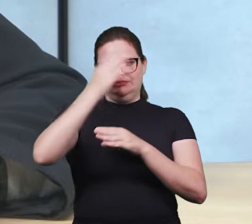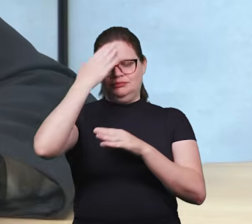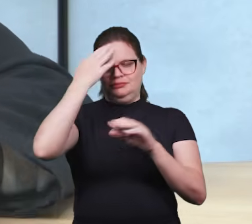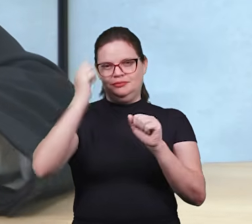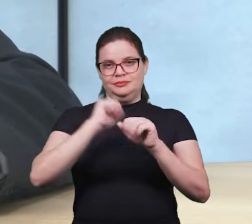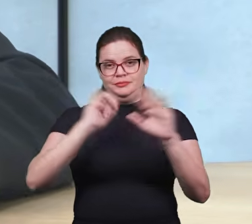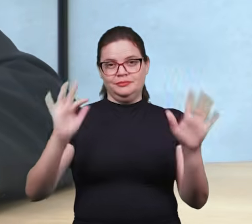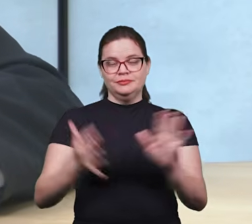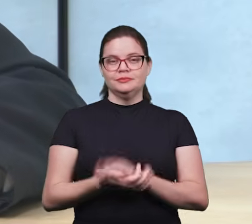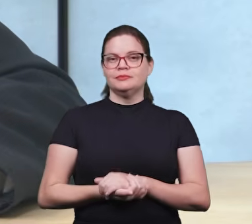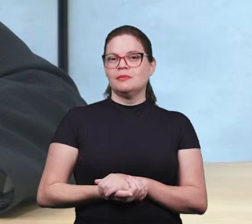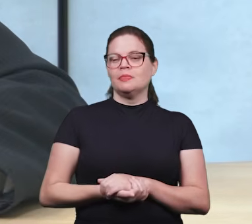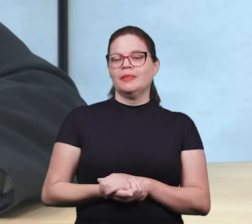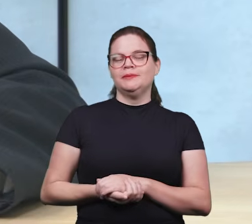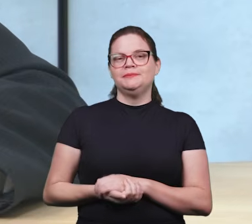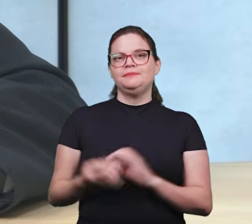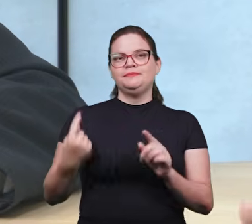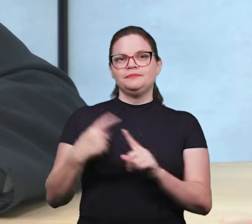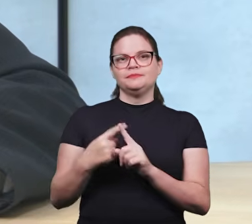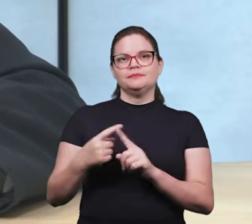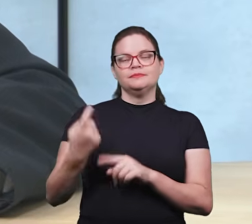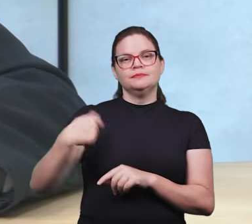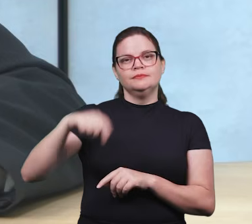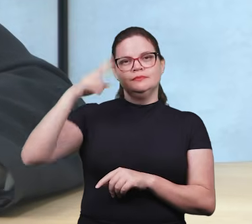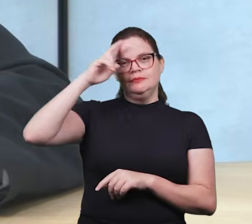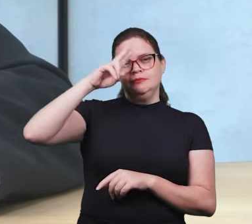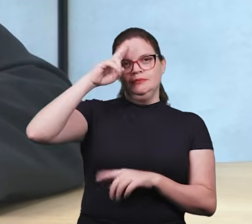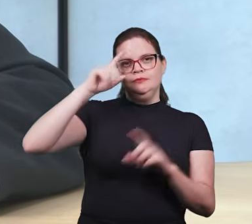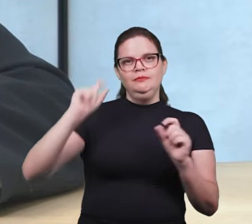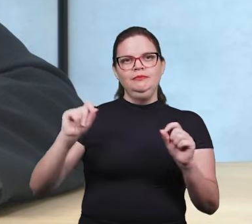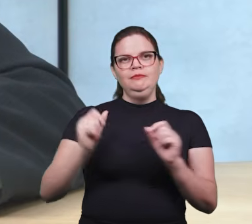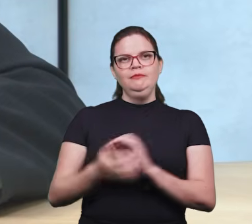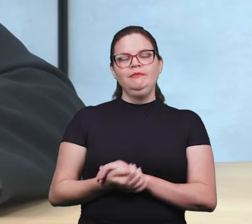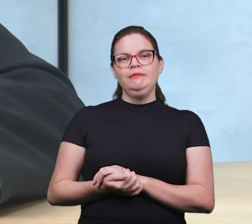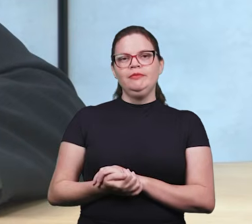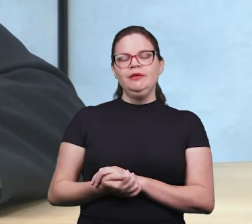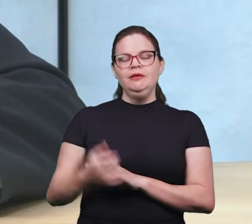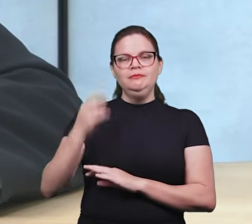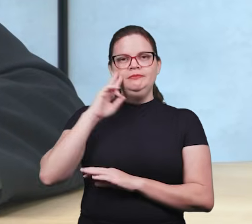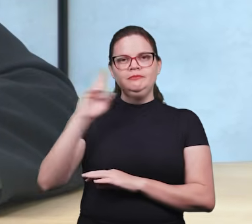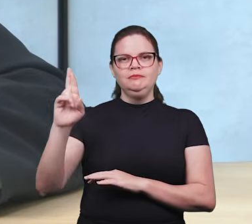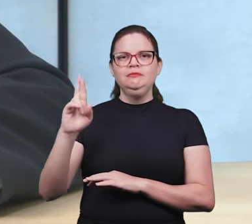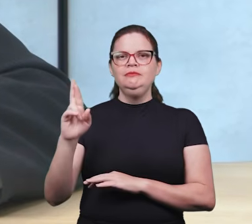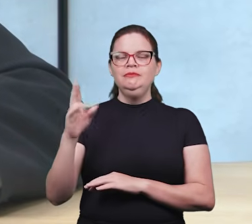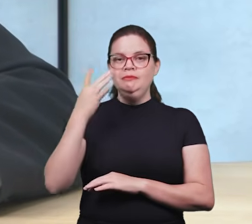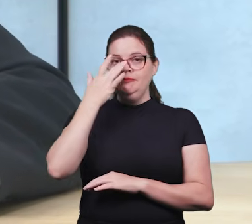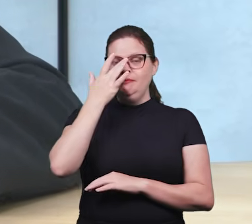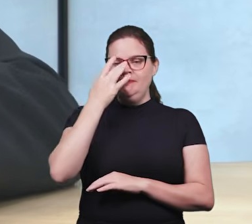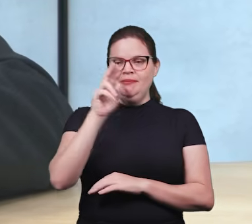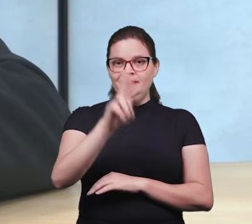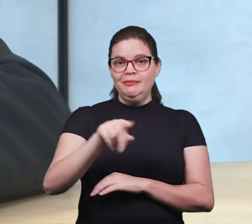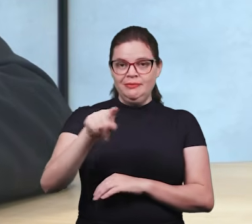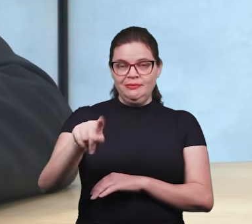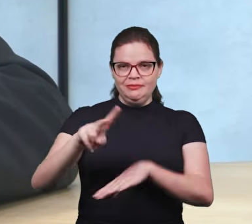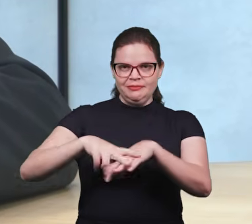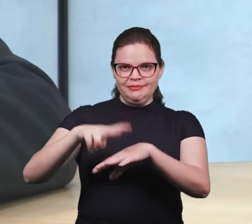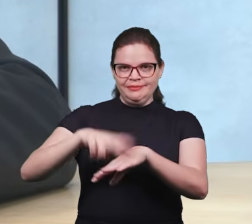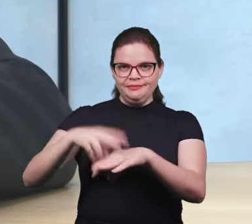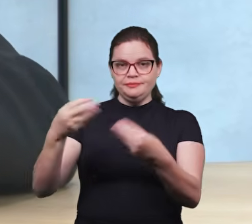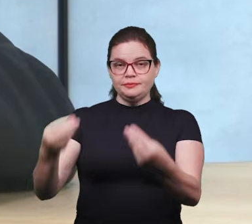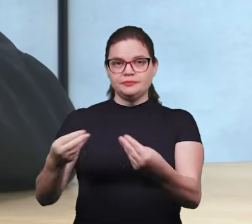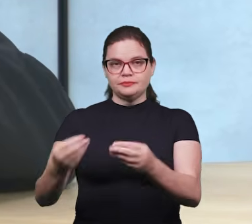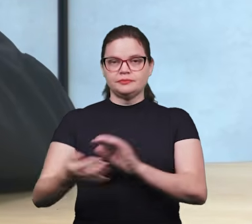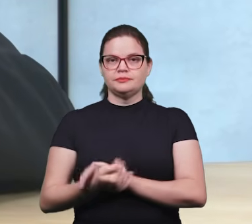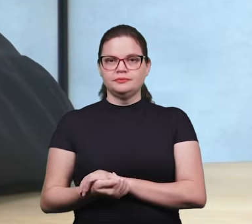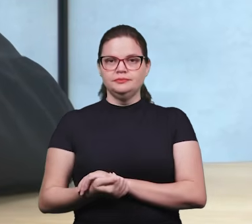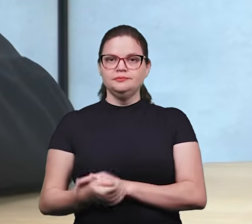nós lembramos que o Senhor ele usou a viúva para sustentar